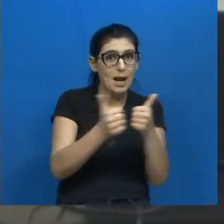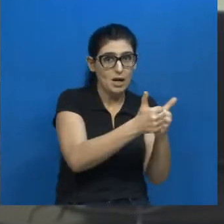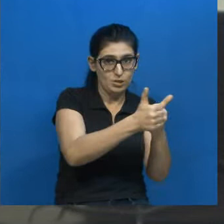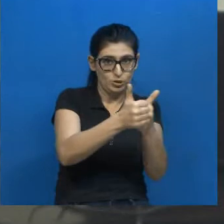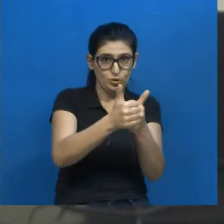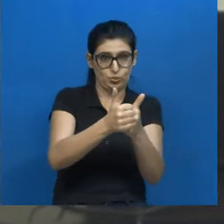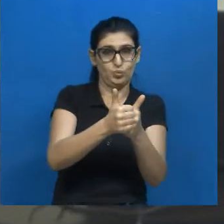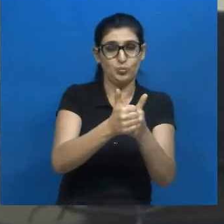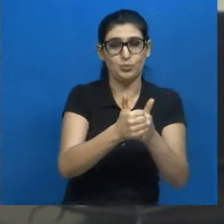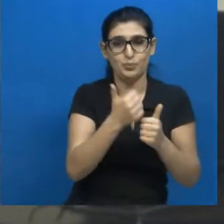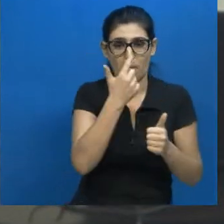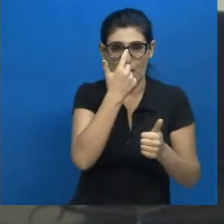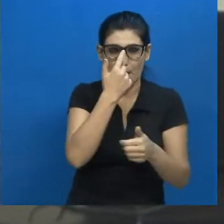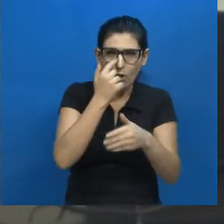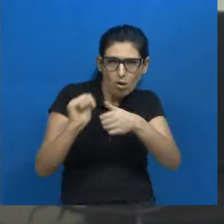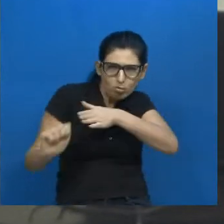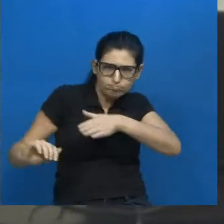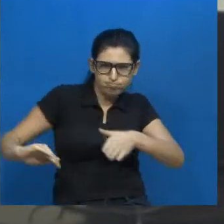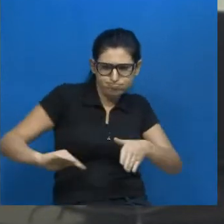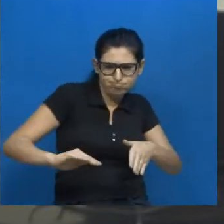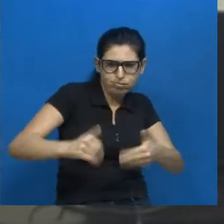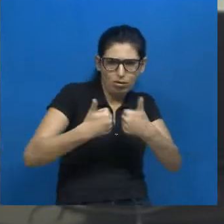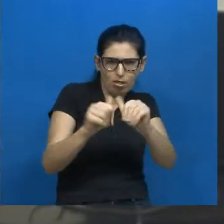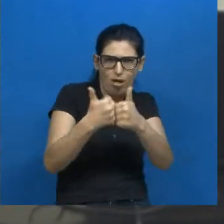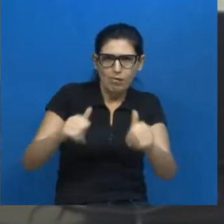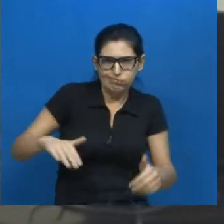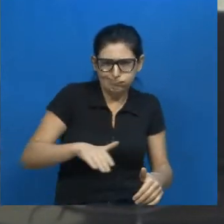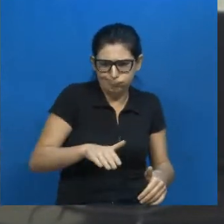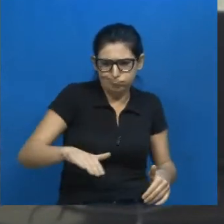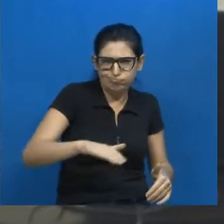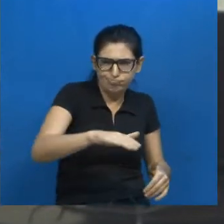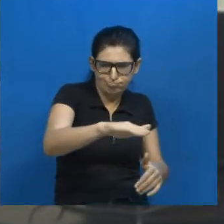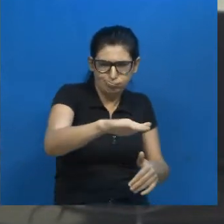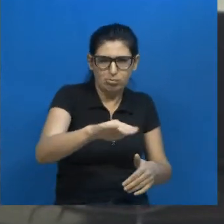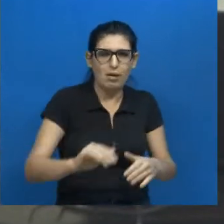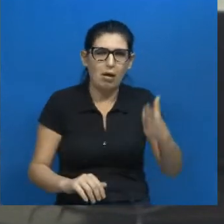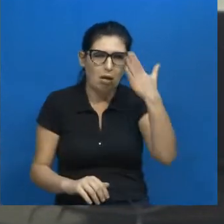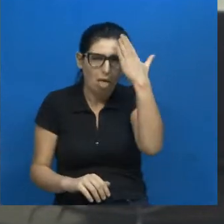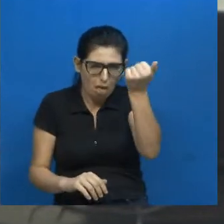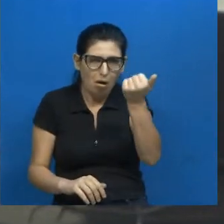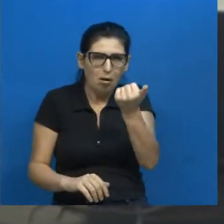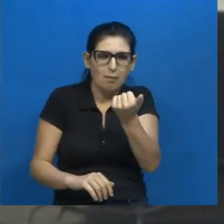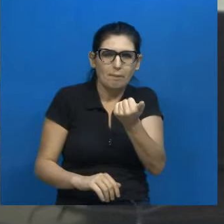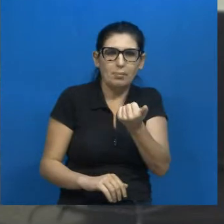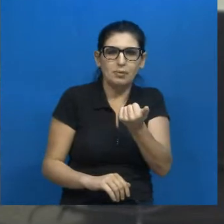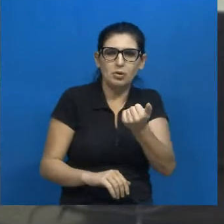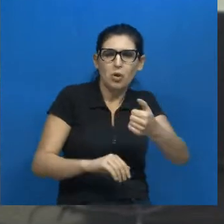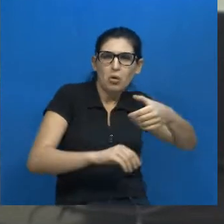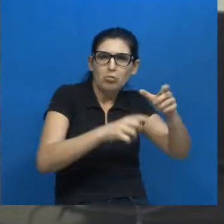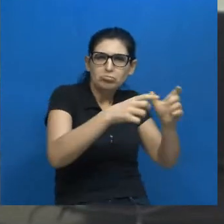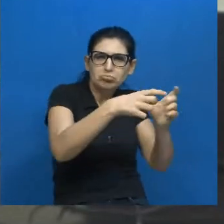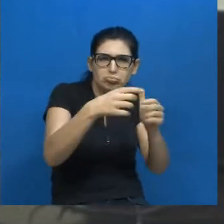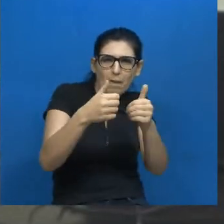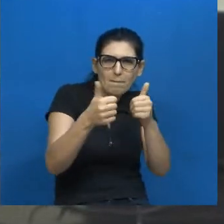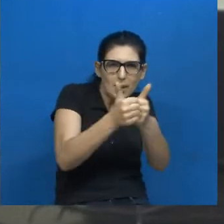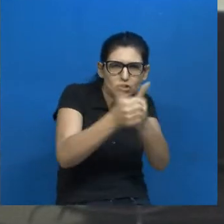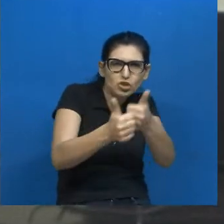caminho, no percurso da Cidade de Salvador. Quando Cidade de Salvador, é ali em Cidade de Salvador, mas é que atende aquela região.